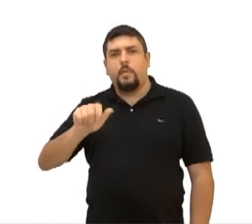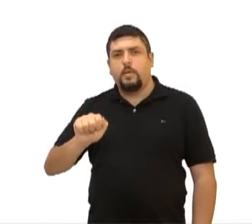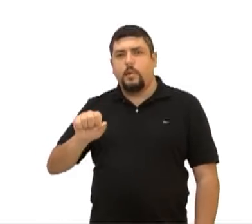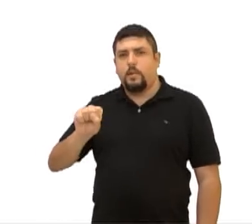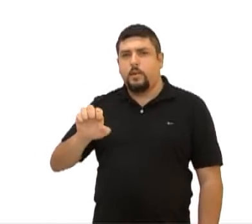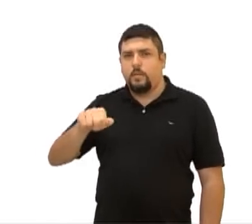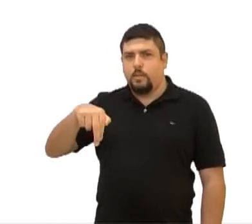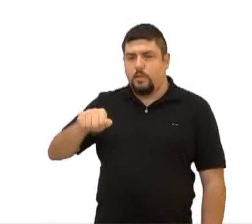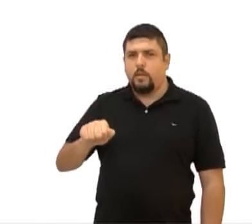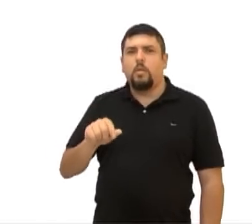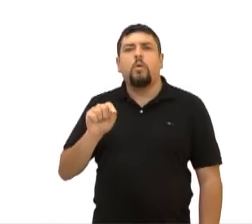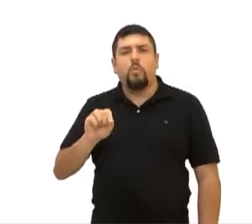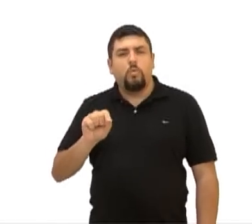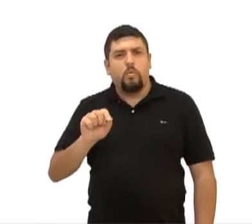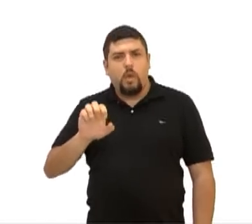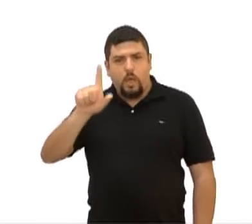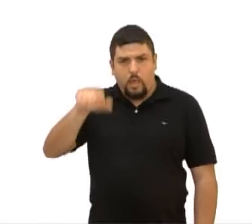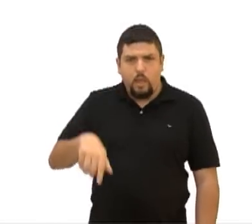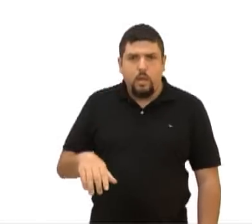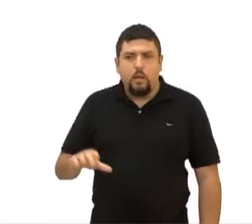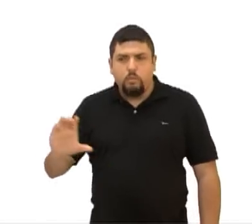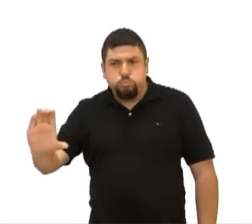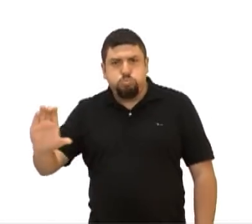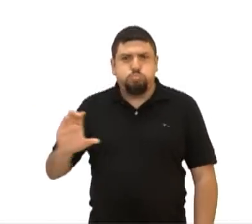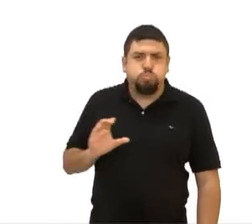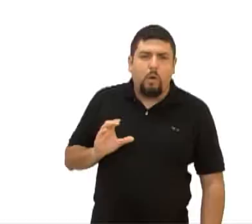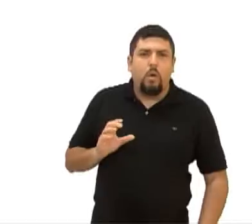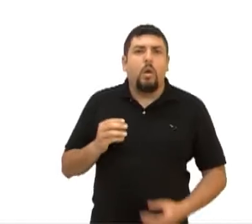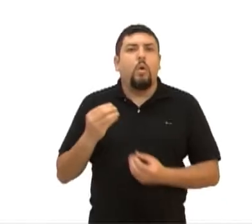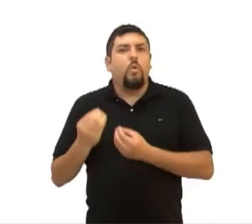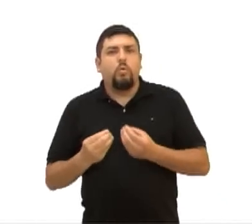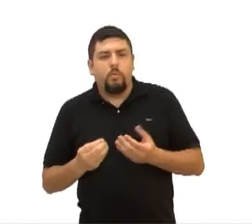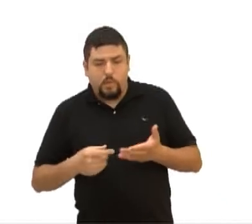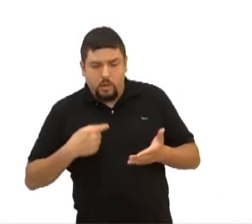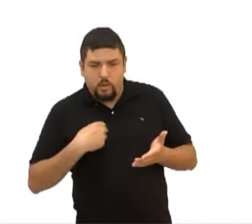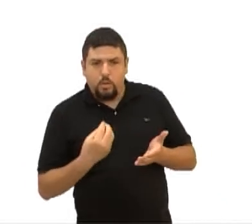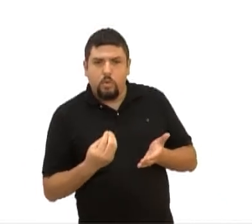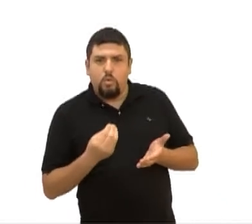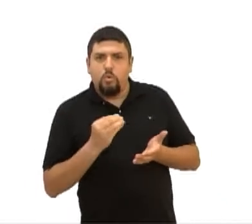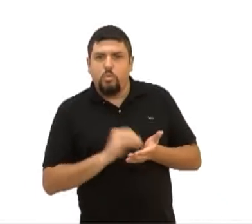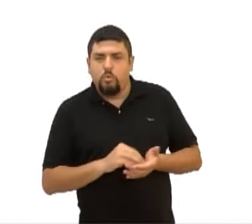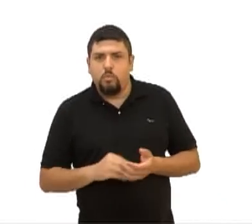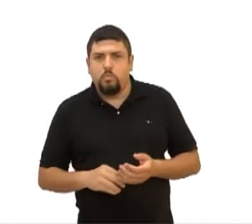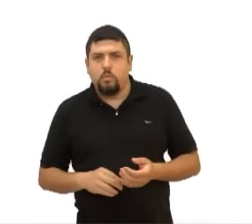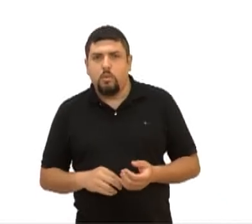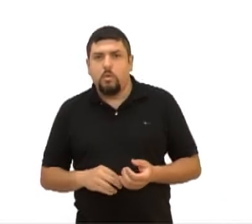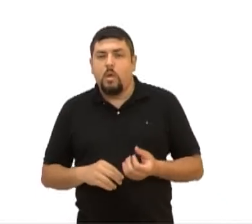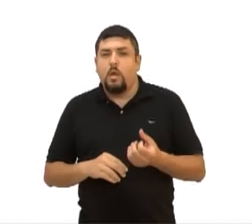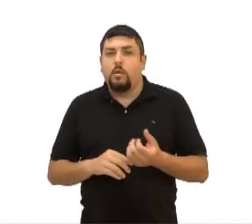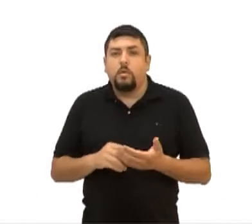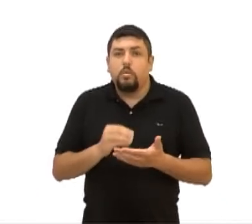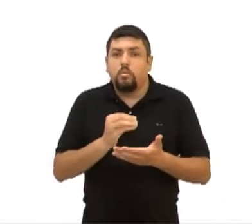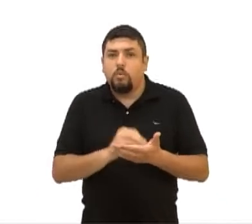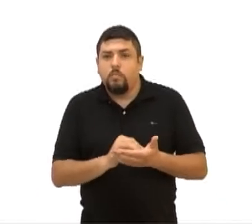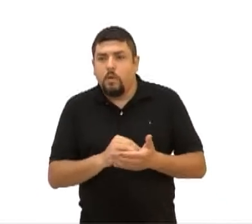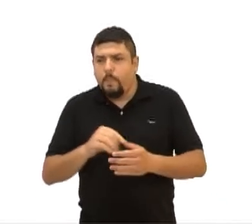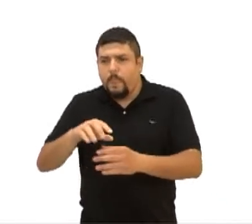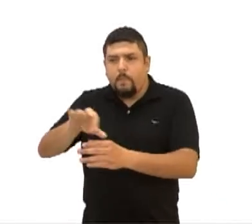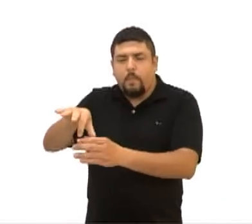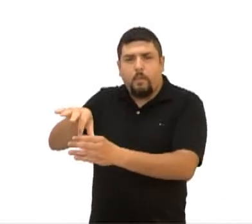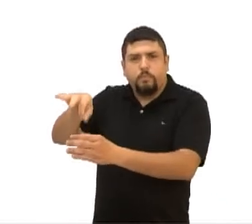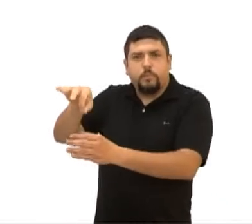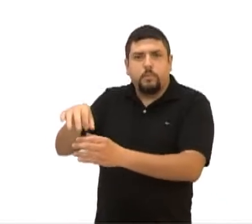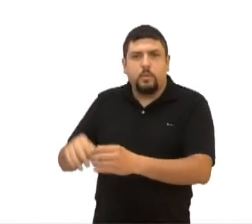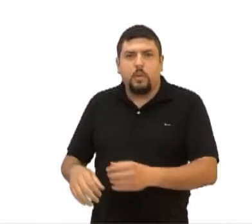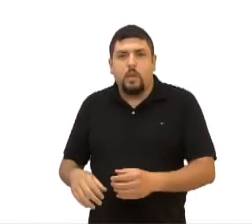ganhar o prêmio máximo, é necessário obter coincidência entre 6 dos números sorteados, em um